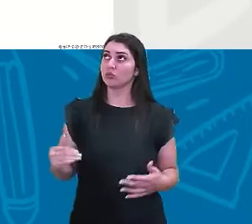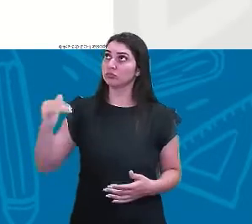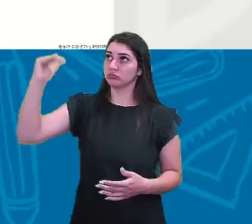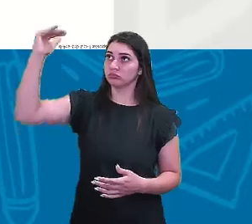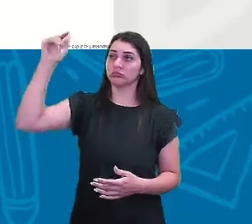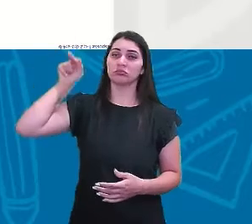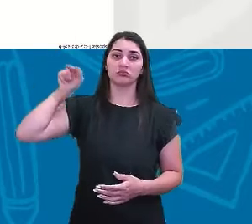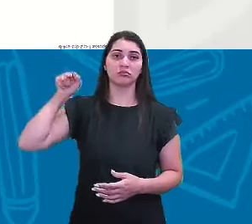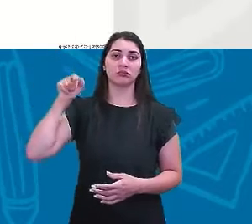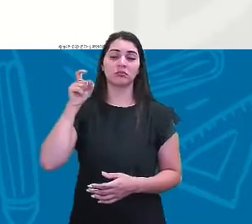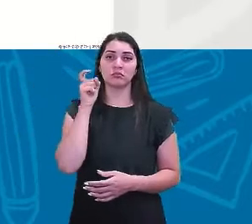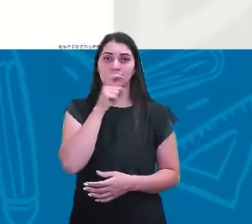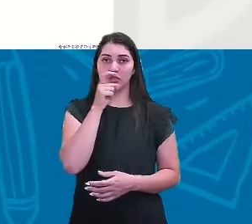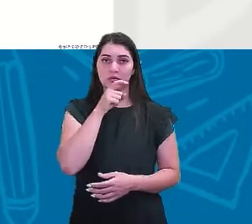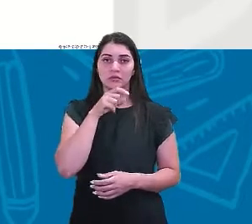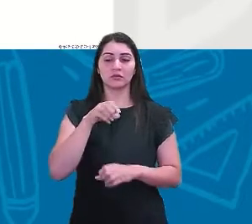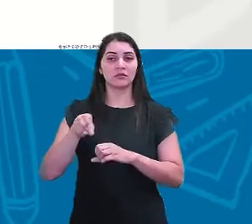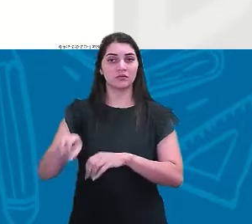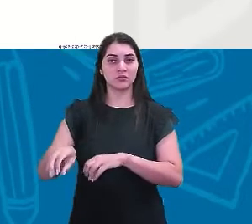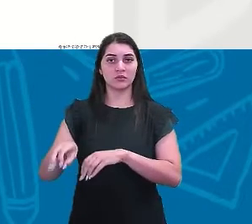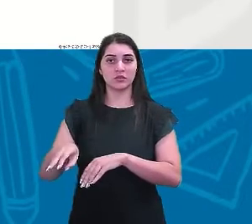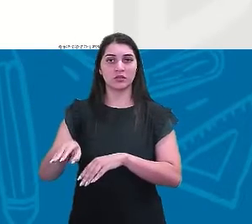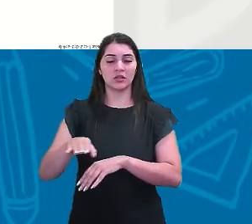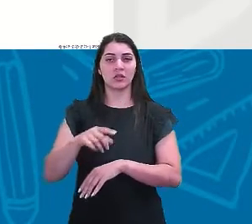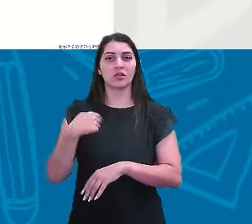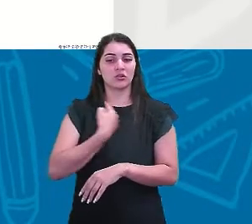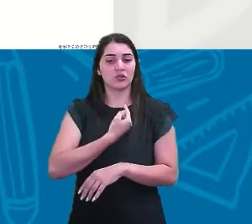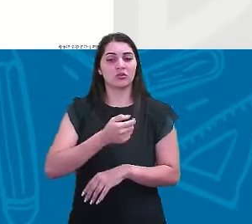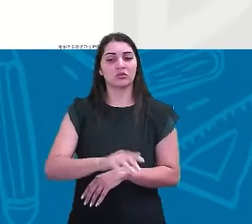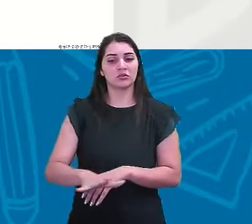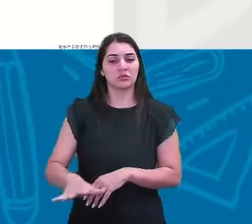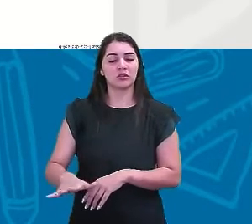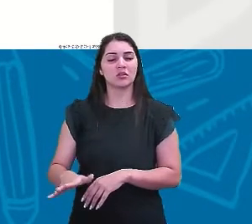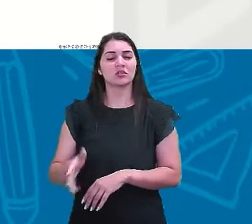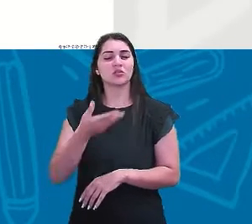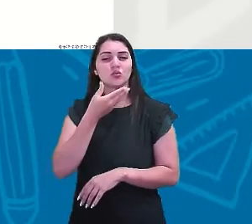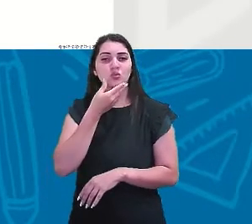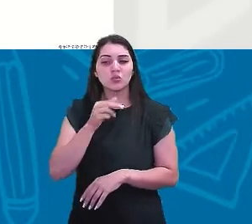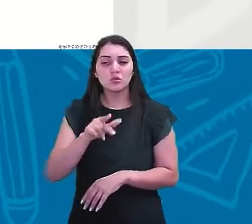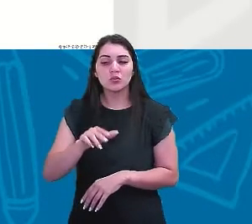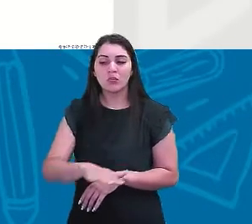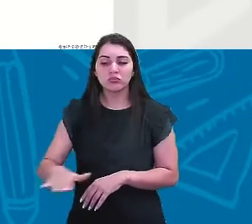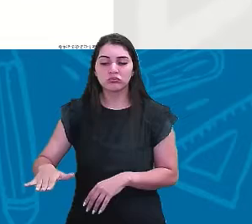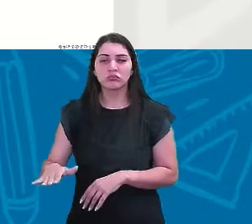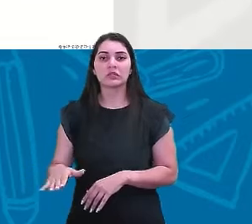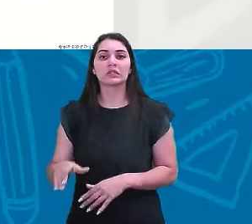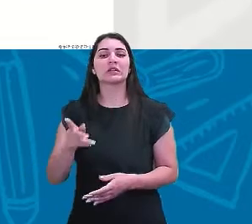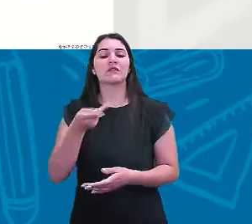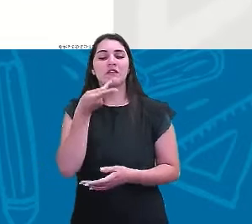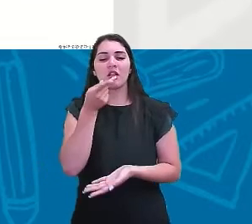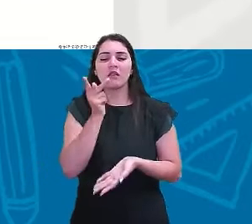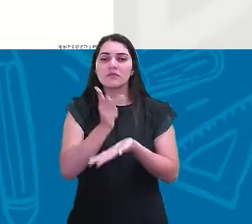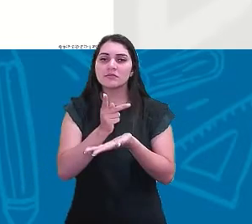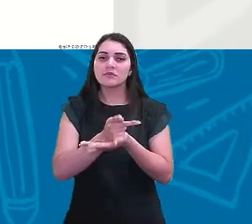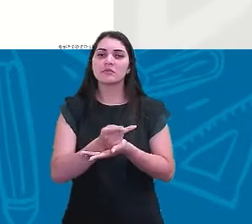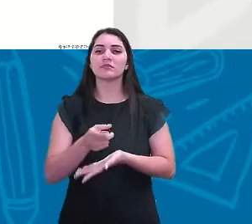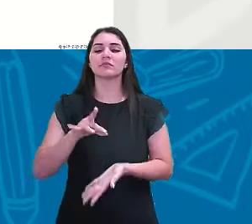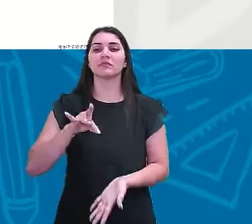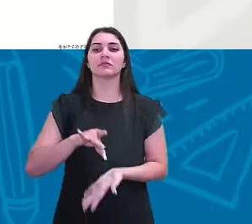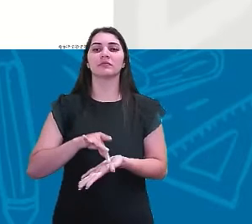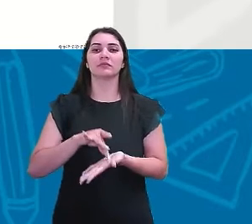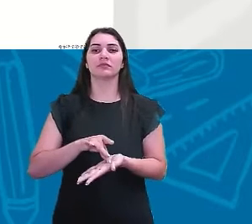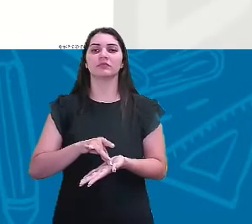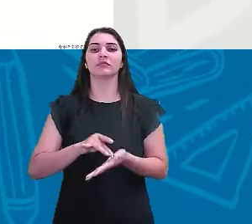mentiroso. Então, vamos ensinar as nossas crianças, irmãos menores, enfim, a dizer sempre a